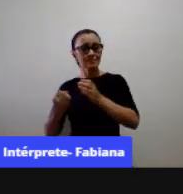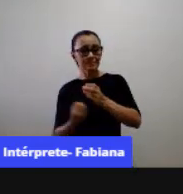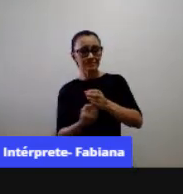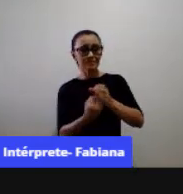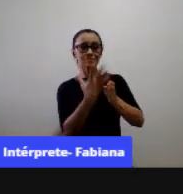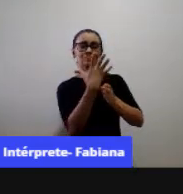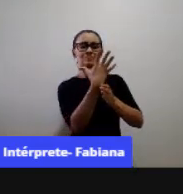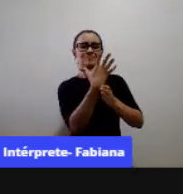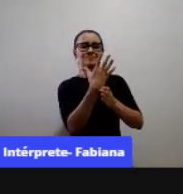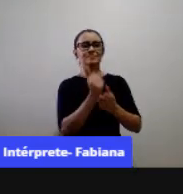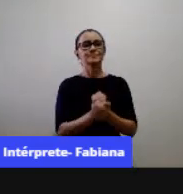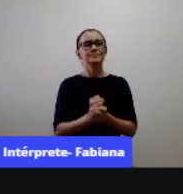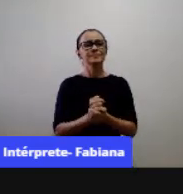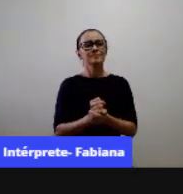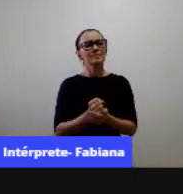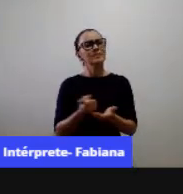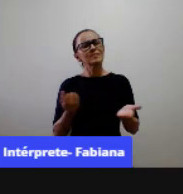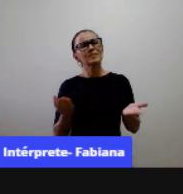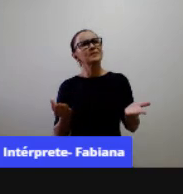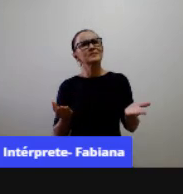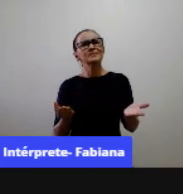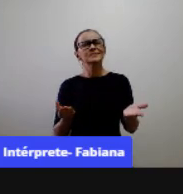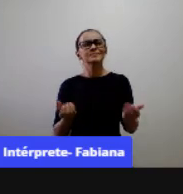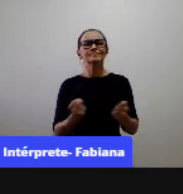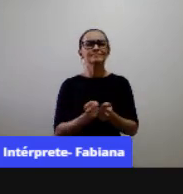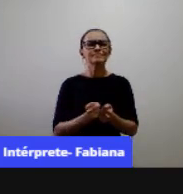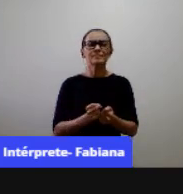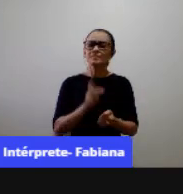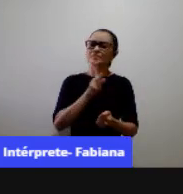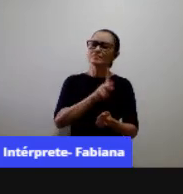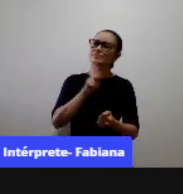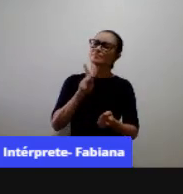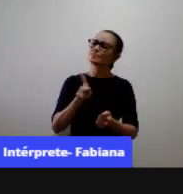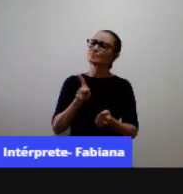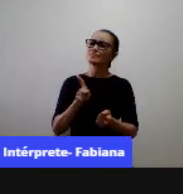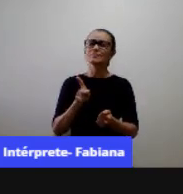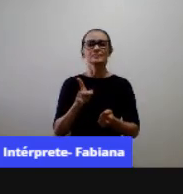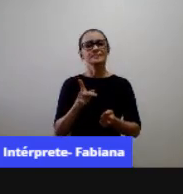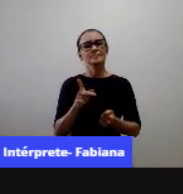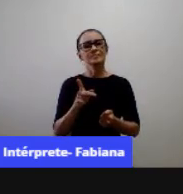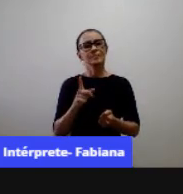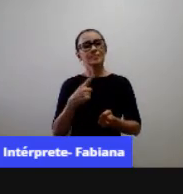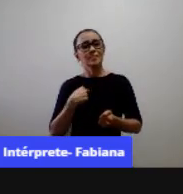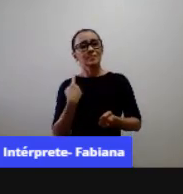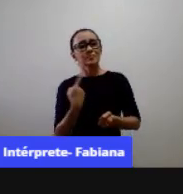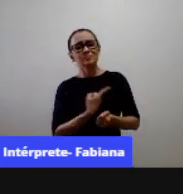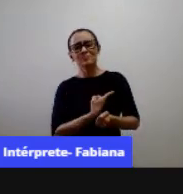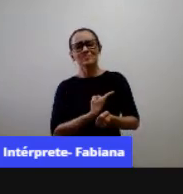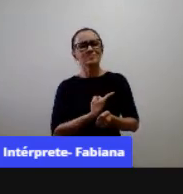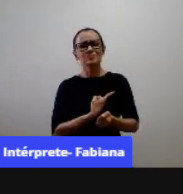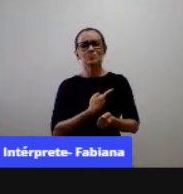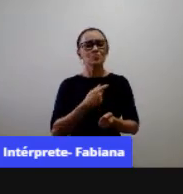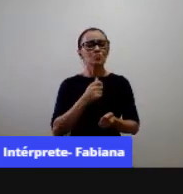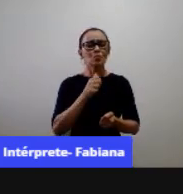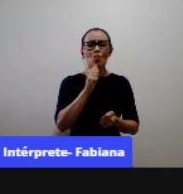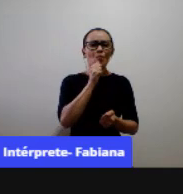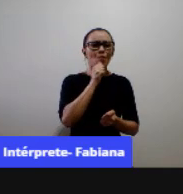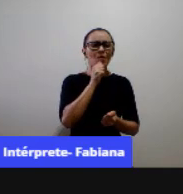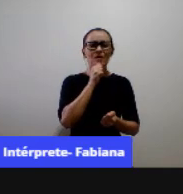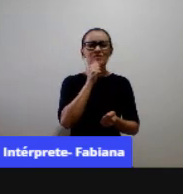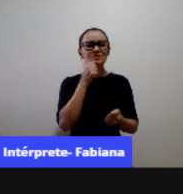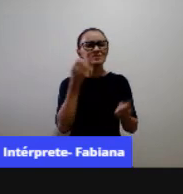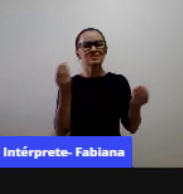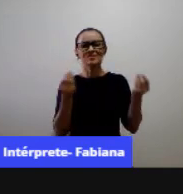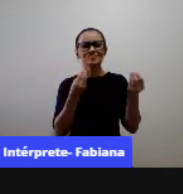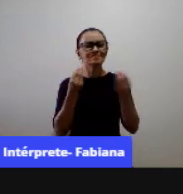Mas, Mari, né, Sandra, nós aqui, nós não descobrimos esse PEI